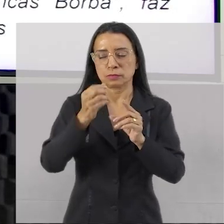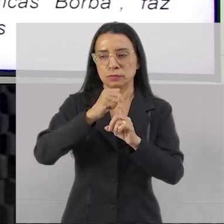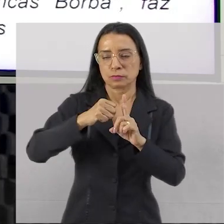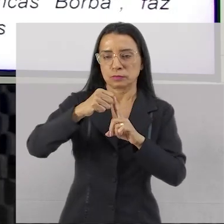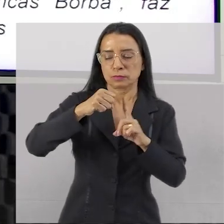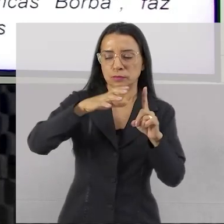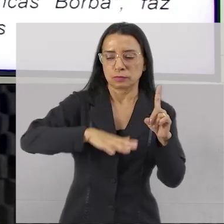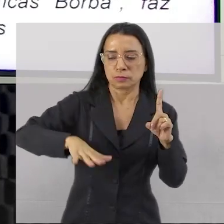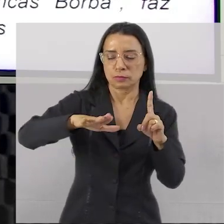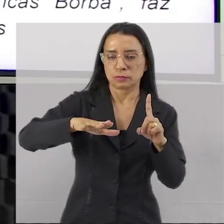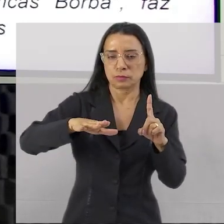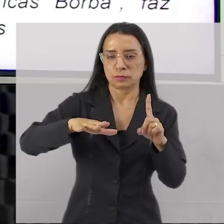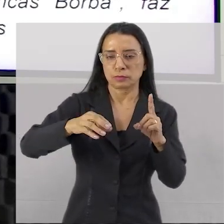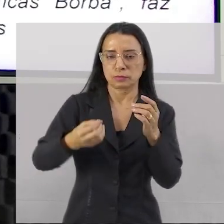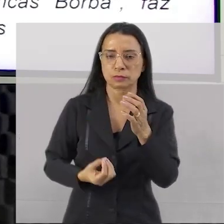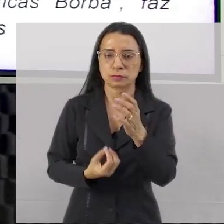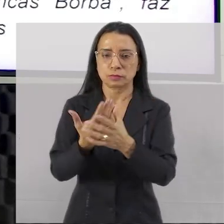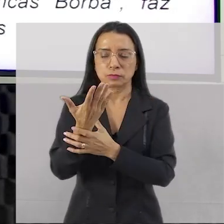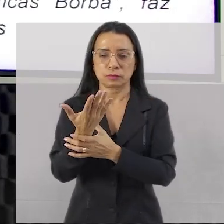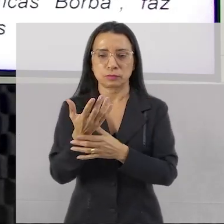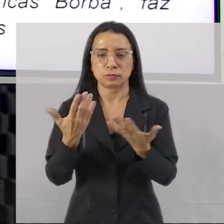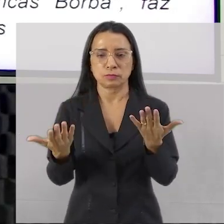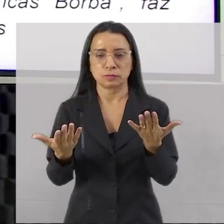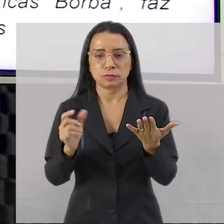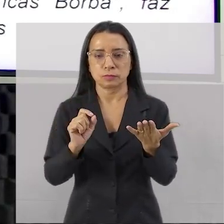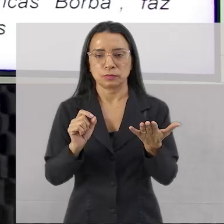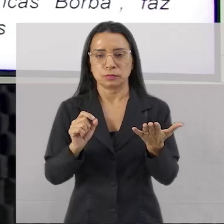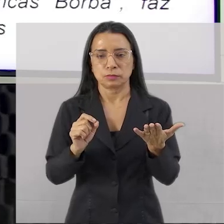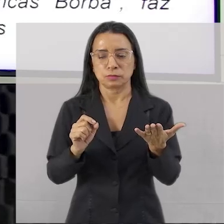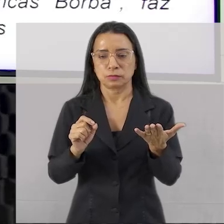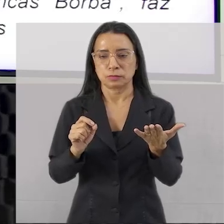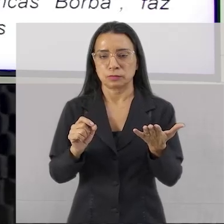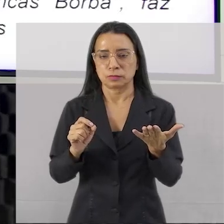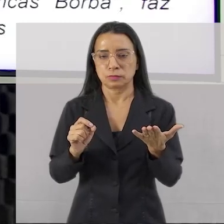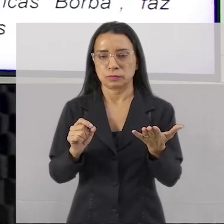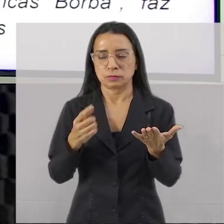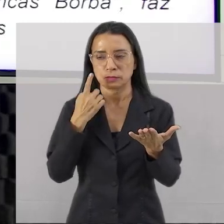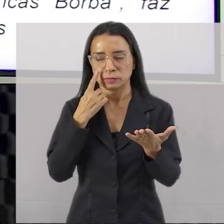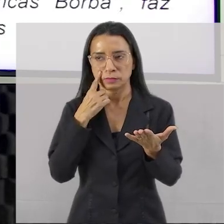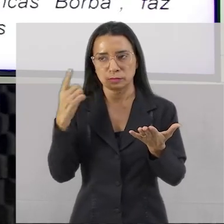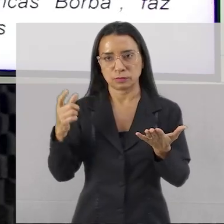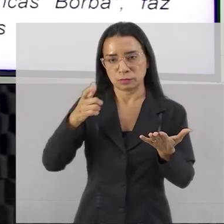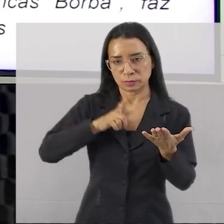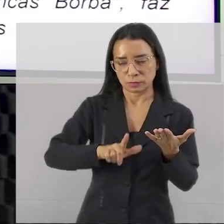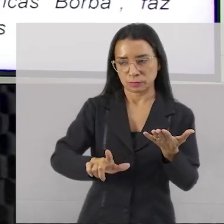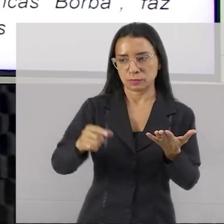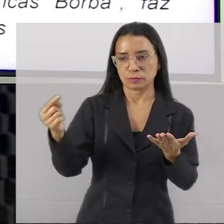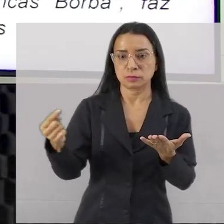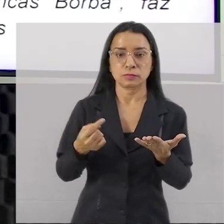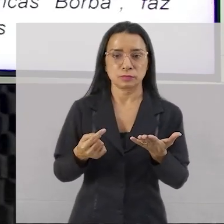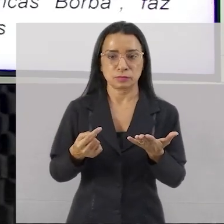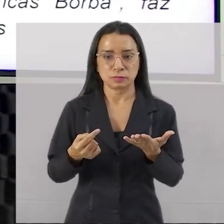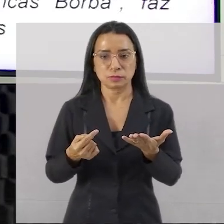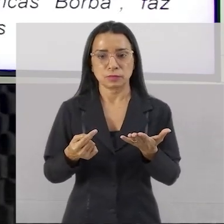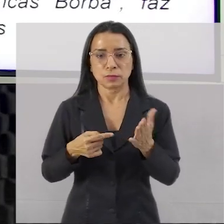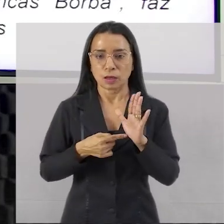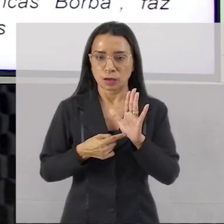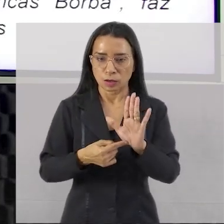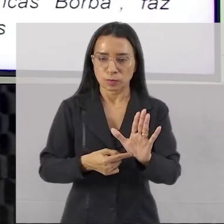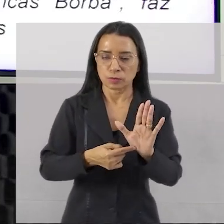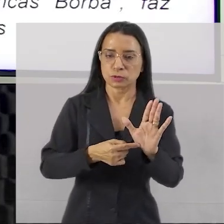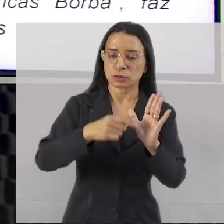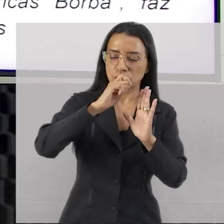vou repetir. Bem aí, tu estava desatento, brincou com o gatinho, não foi? Olha só, vem para cá. Ao trazer o nome de autor,